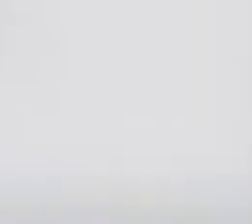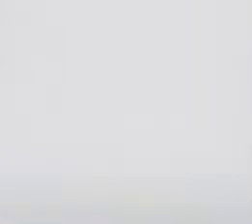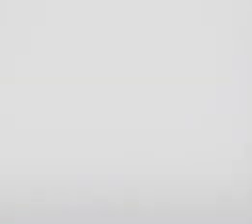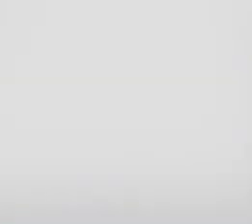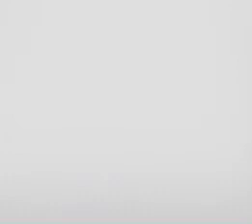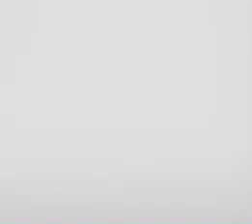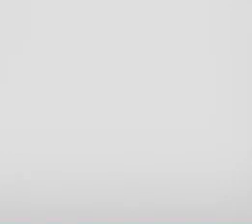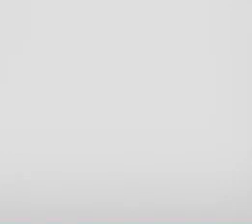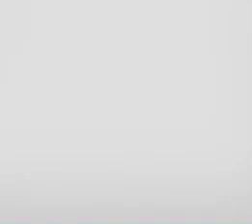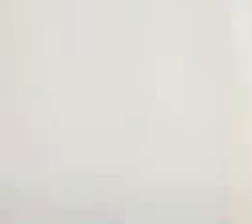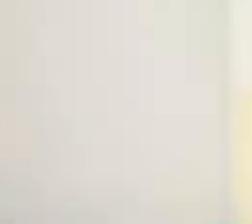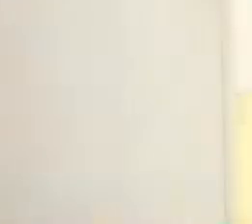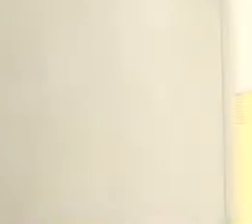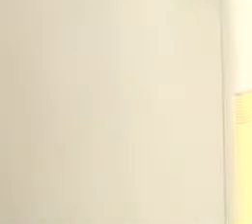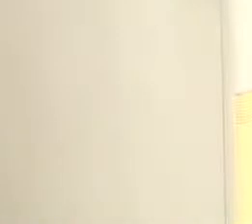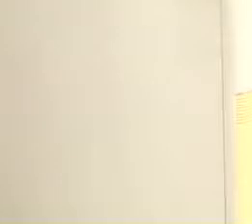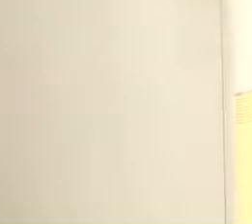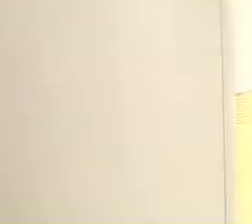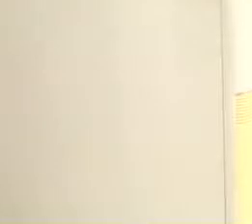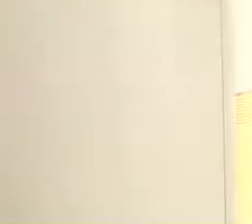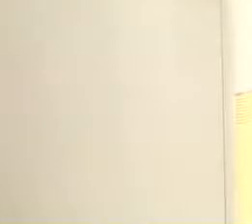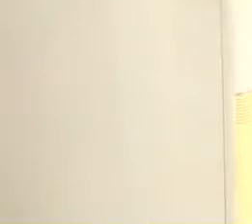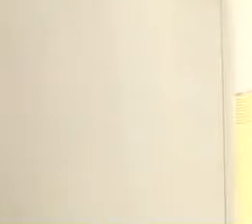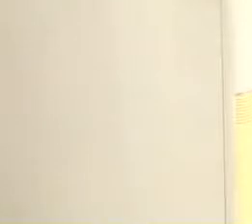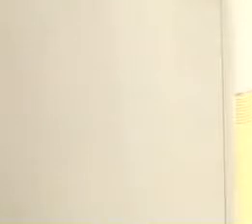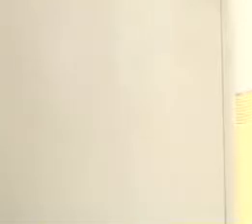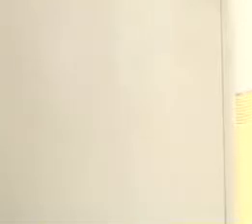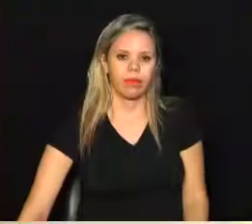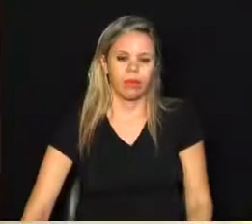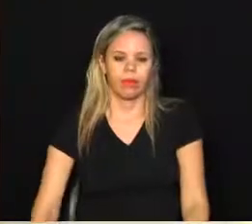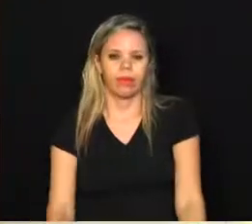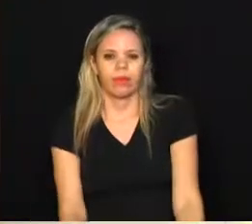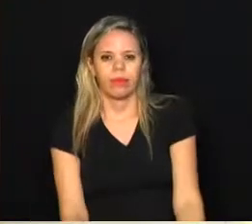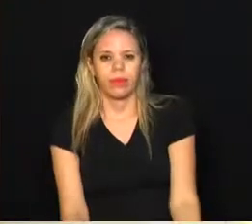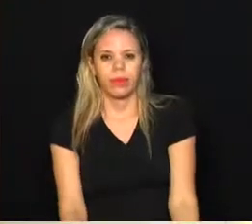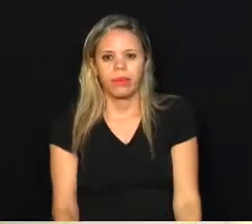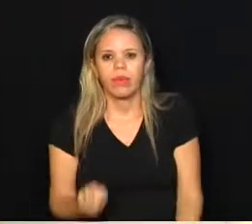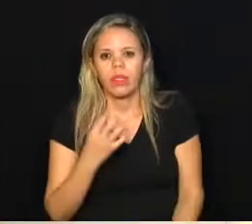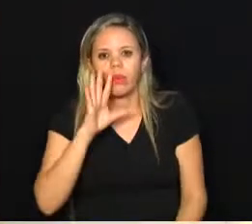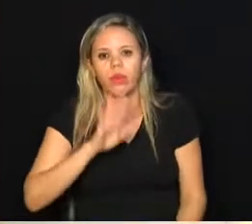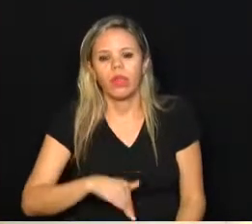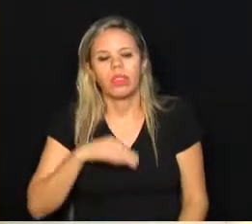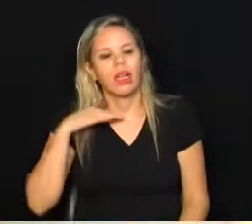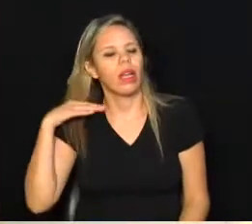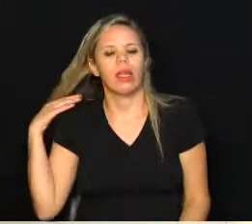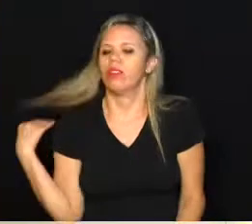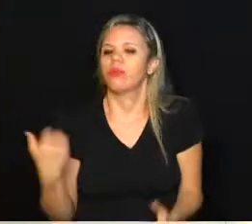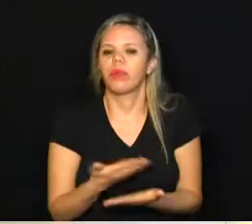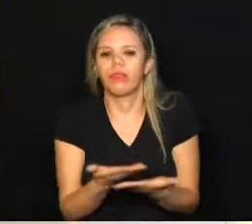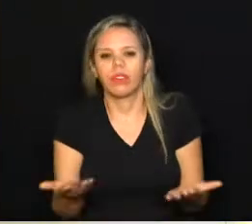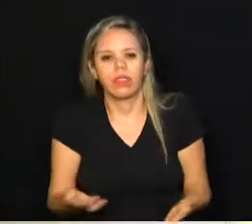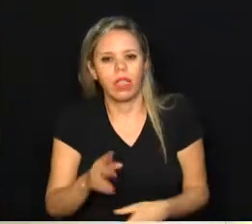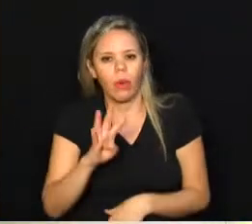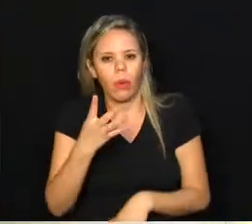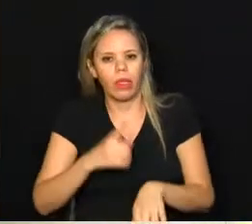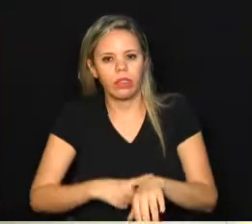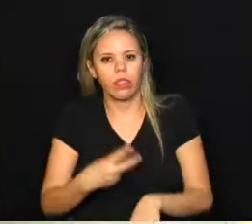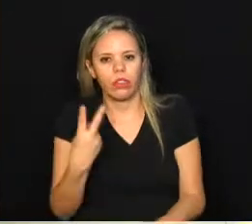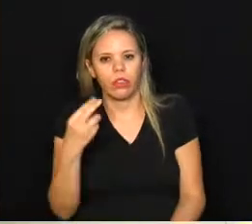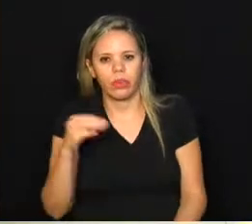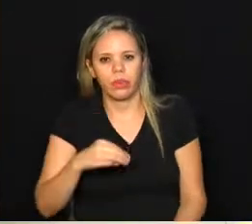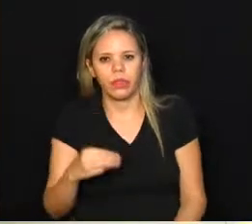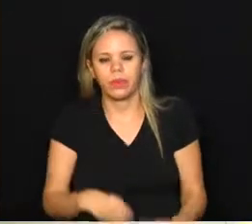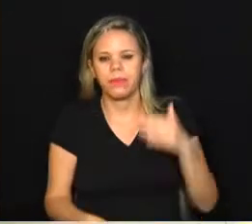TV Câmara, Campinas. Olá, muito boa tarde para você mais uma vez. Agora são